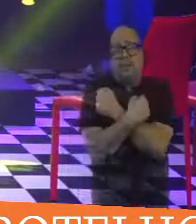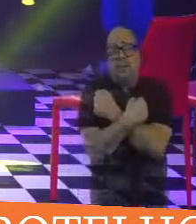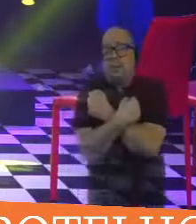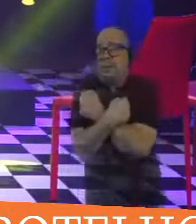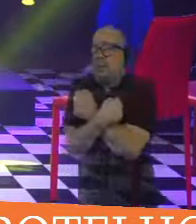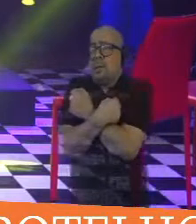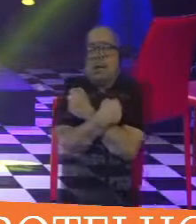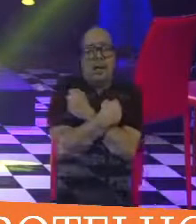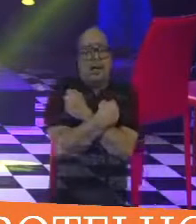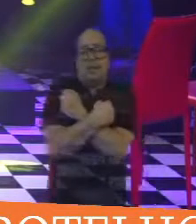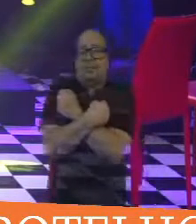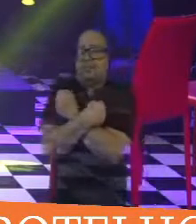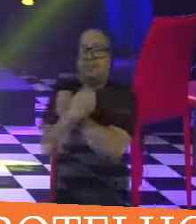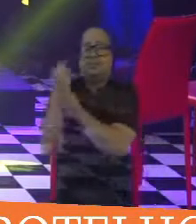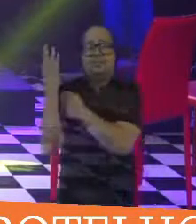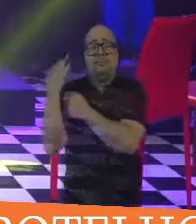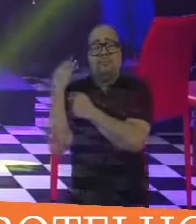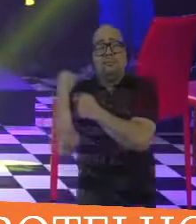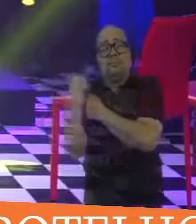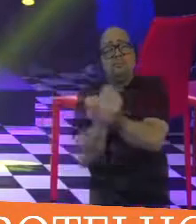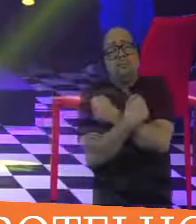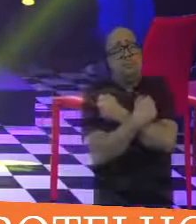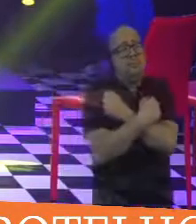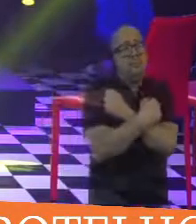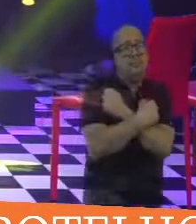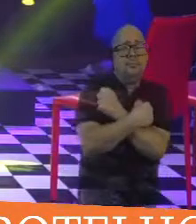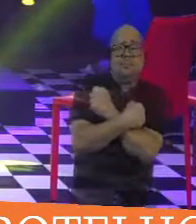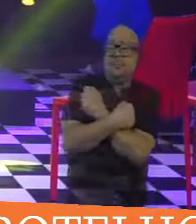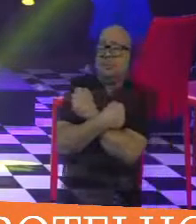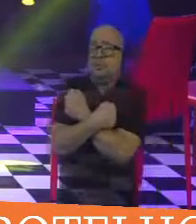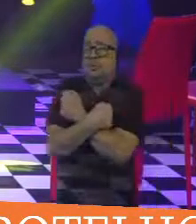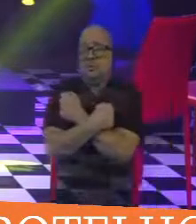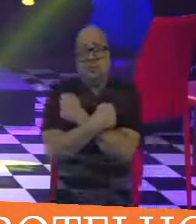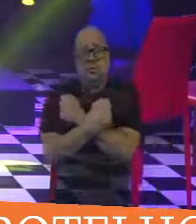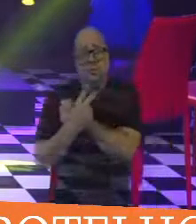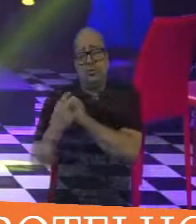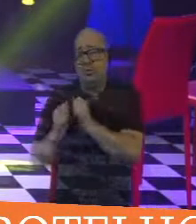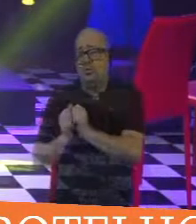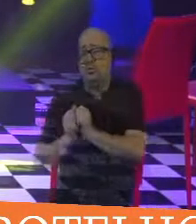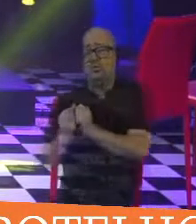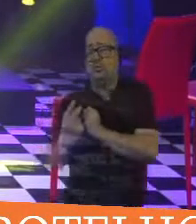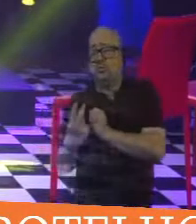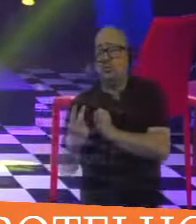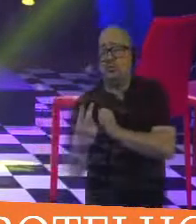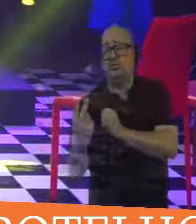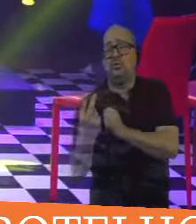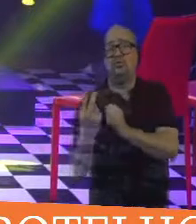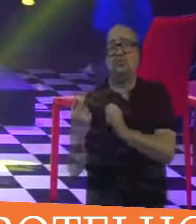abraçado, naquela base do só vou se você